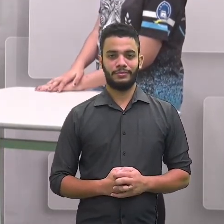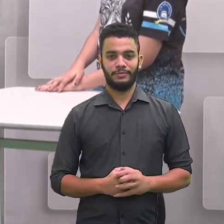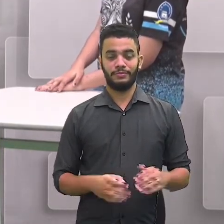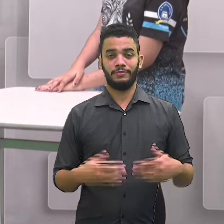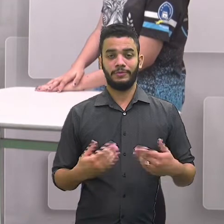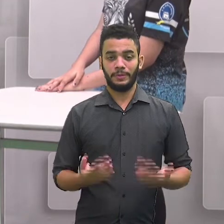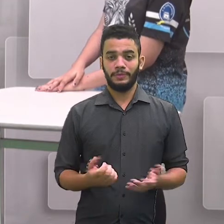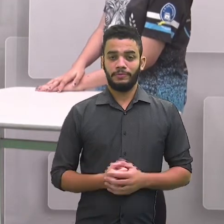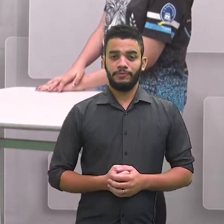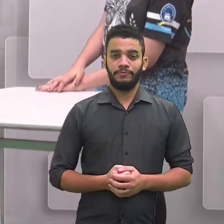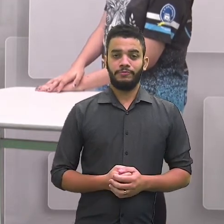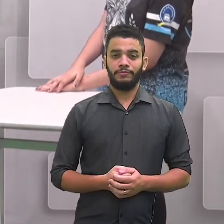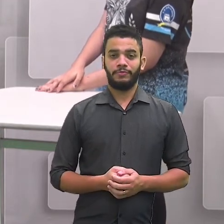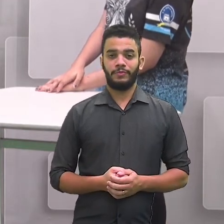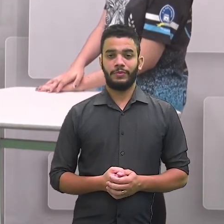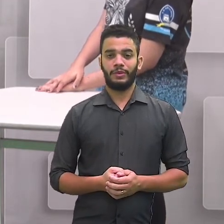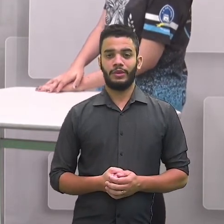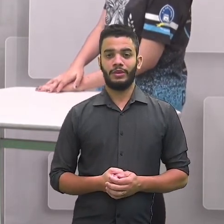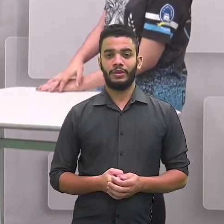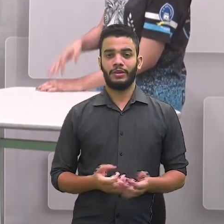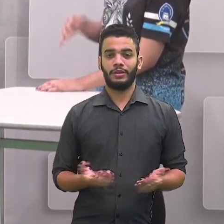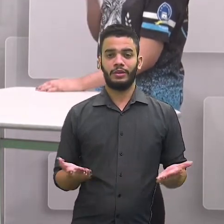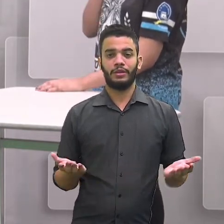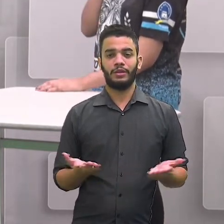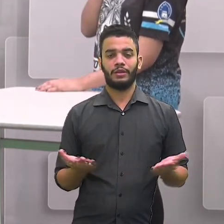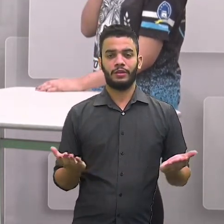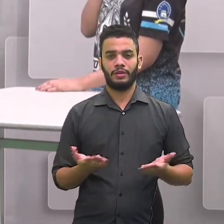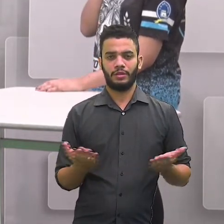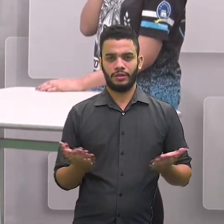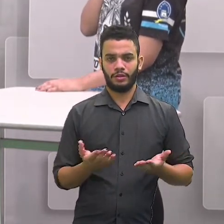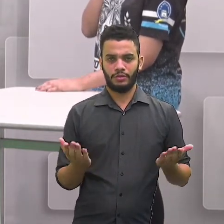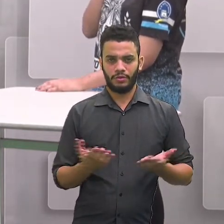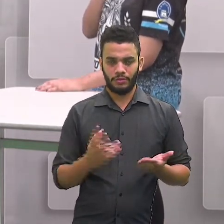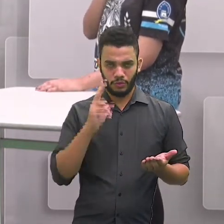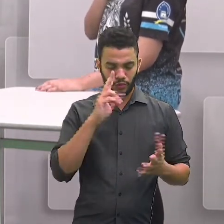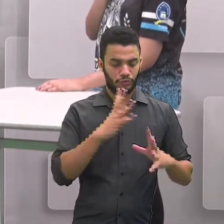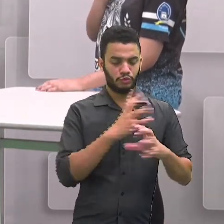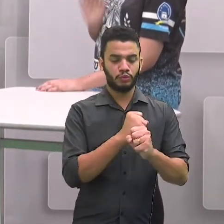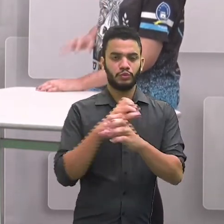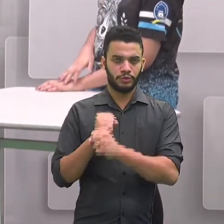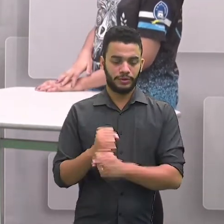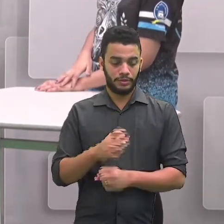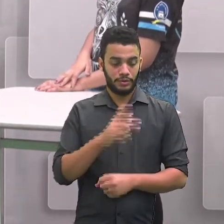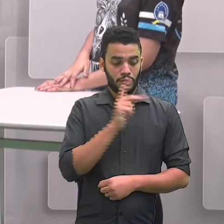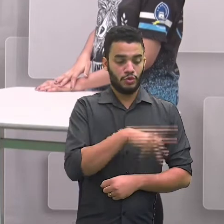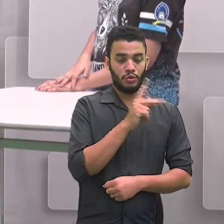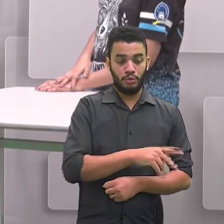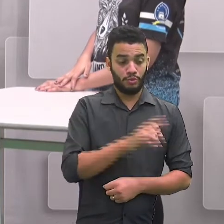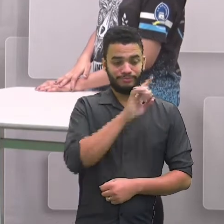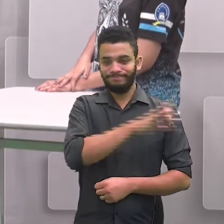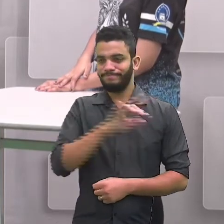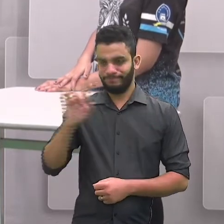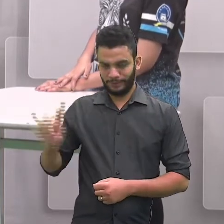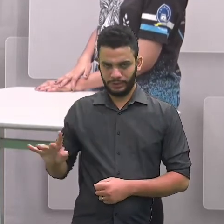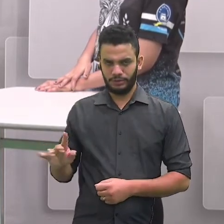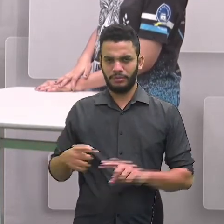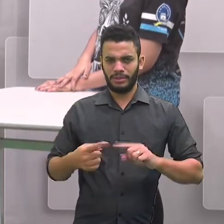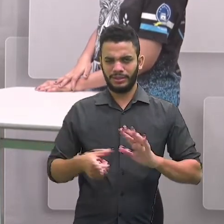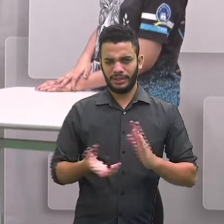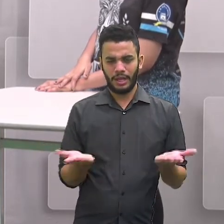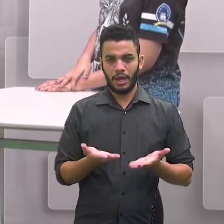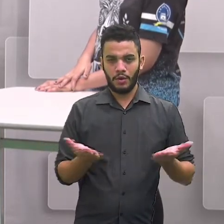E agora, nós vamos apurar os resultados, mas antes, vamos para um breve intervalo.